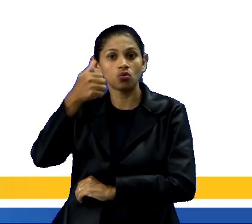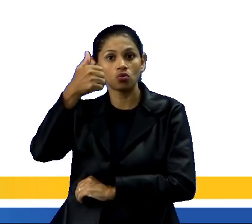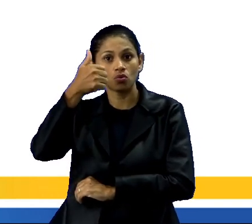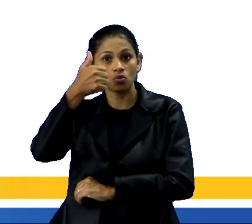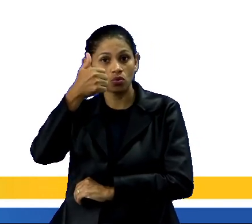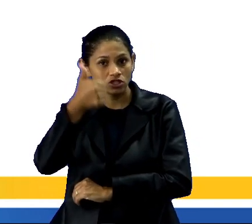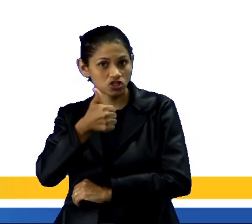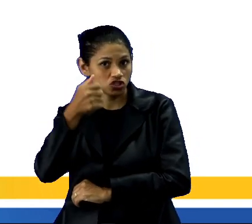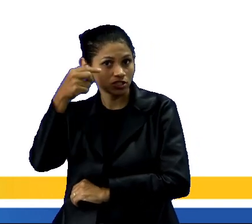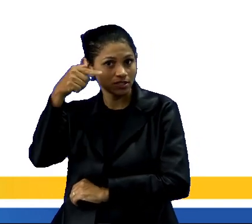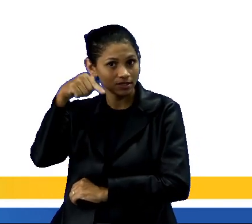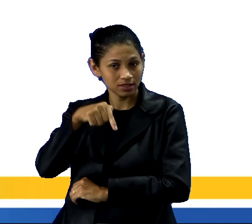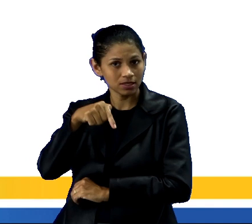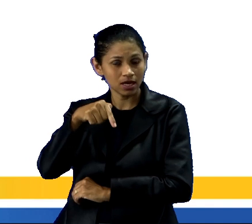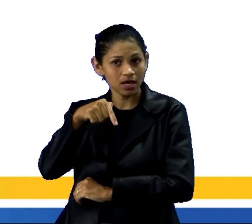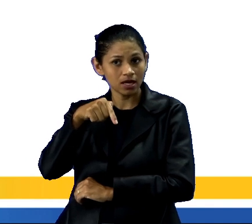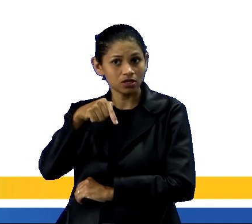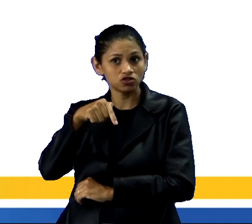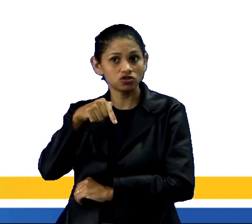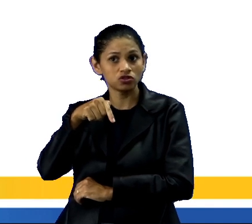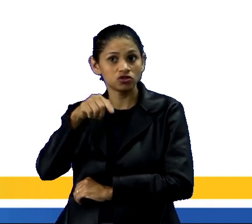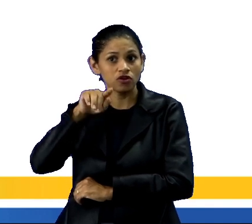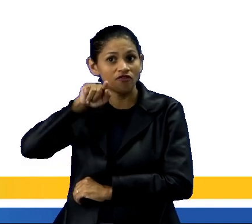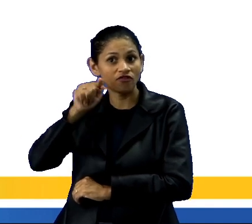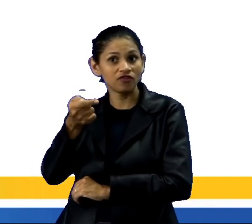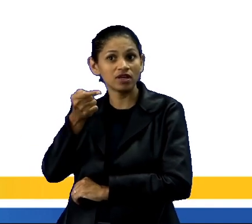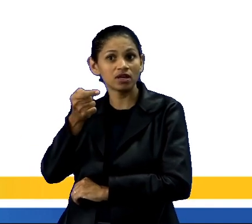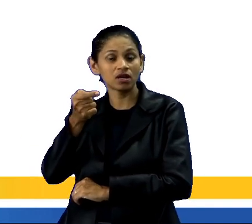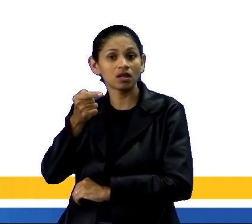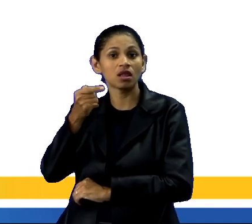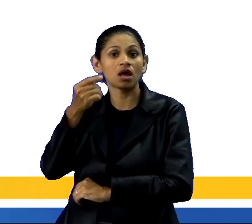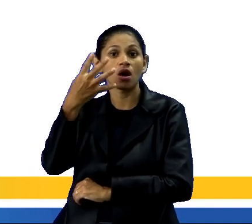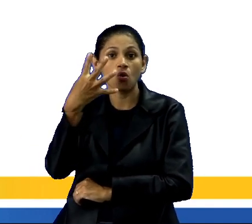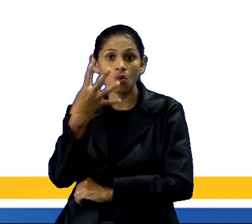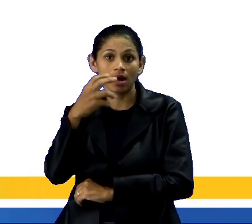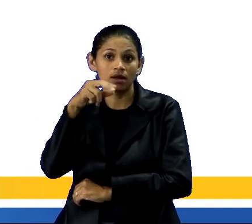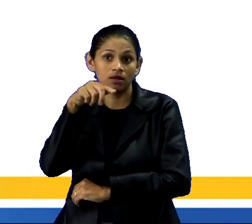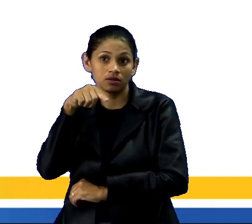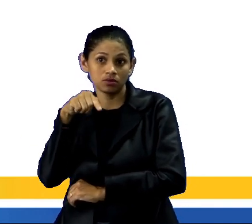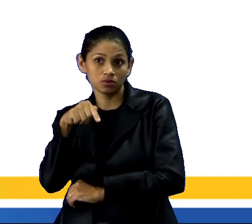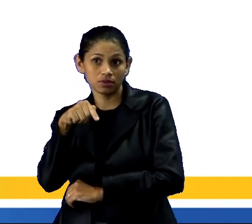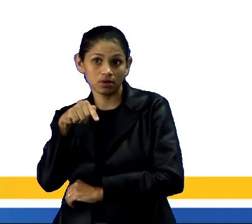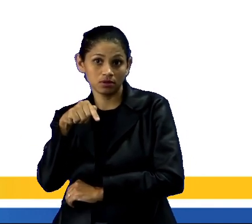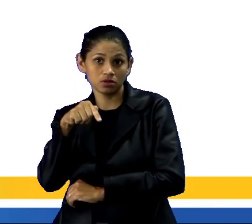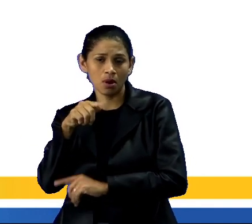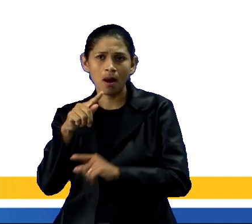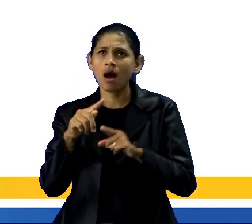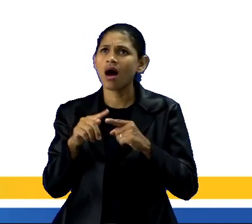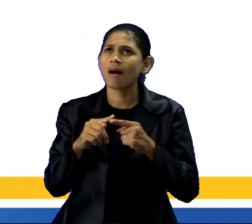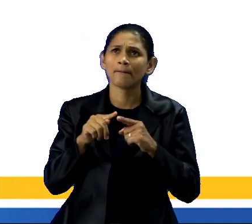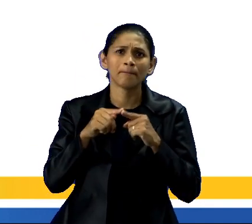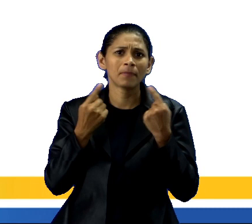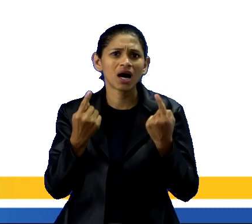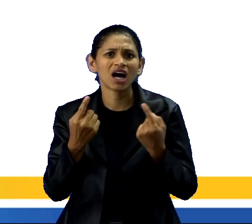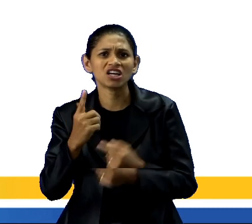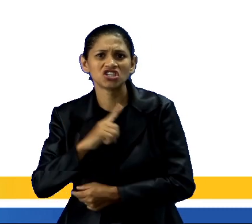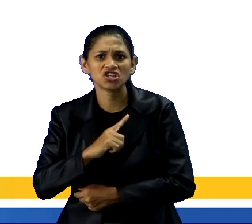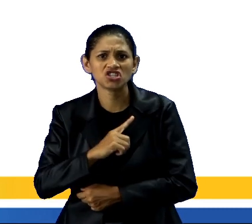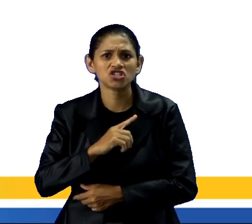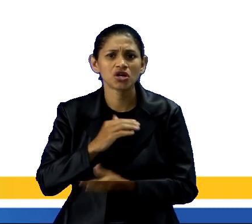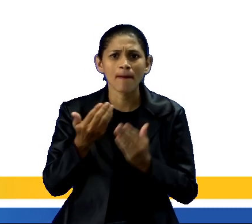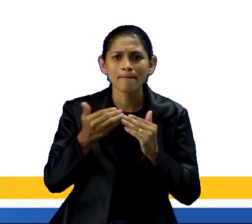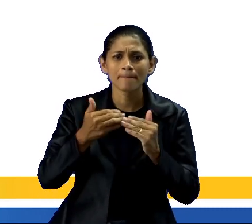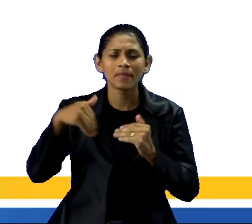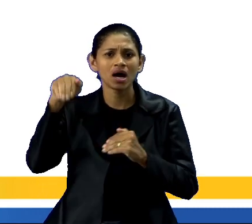17,47. Essa última casinha, você descarta. Ah, professora, tinha mais de 3 casas. Não, tudo bem, você